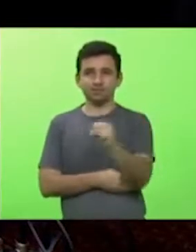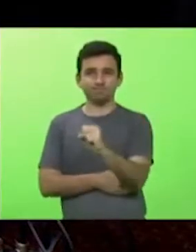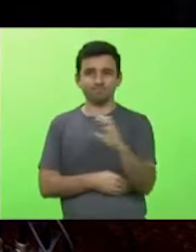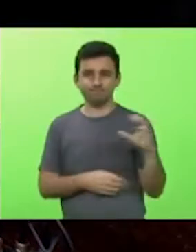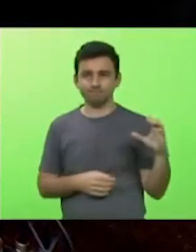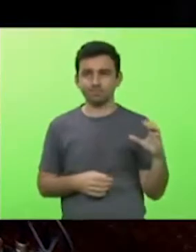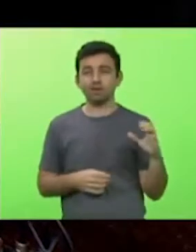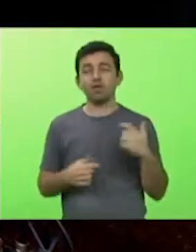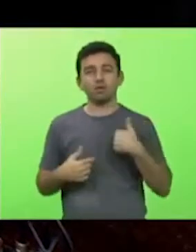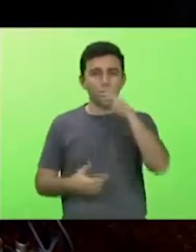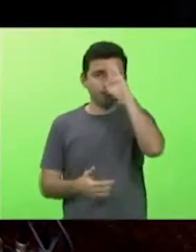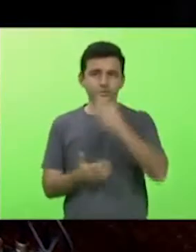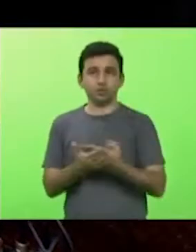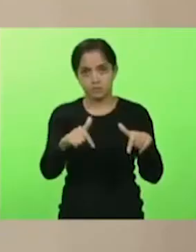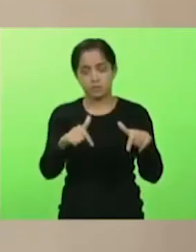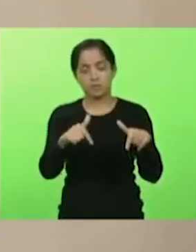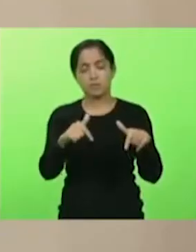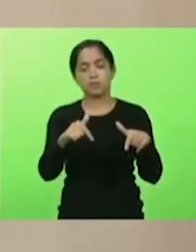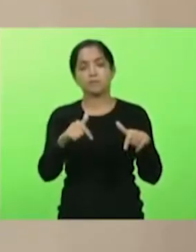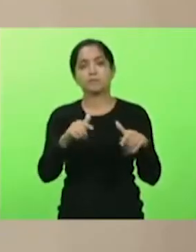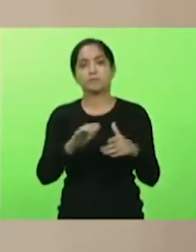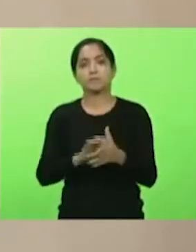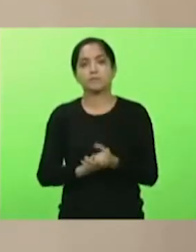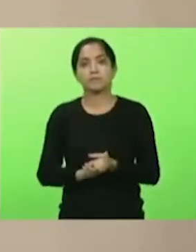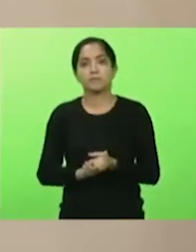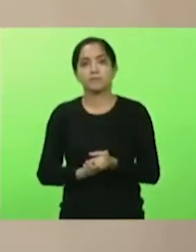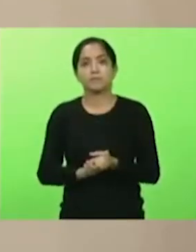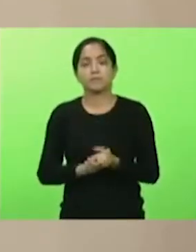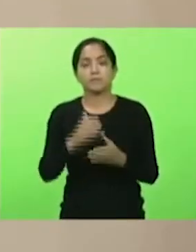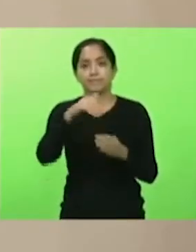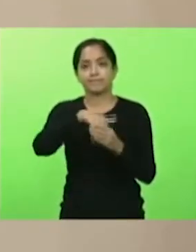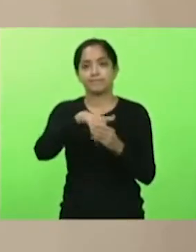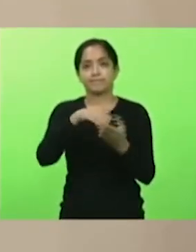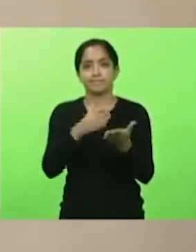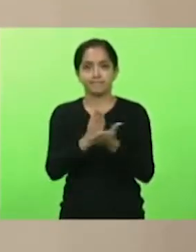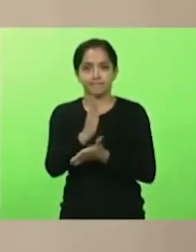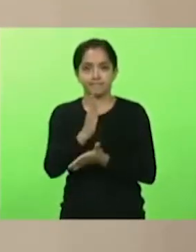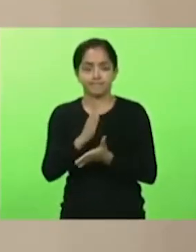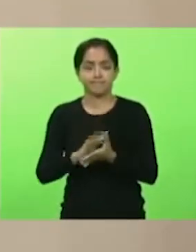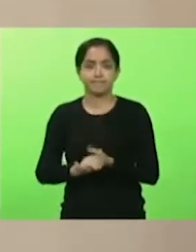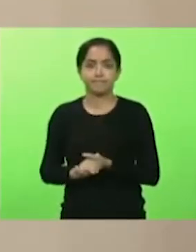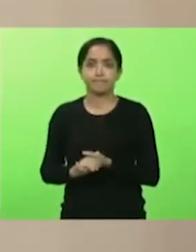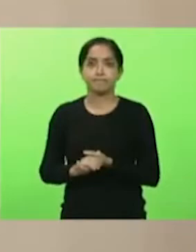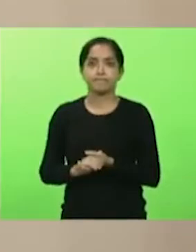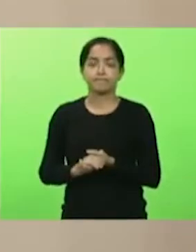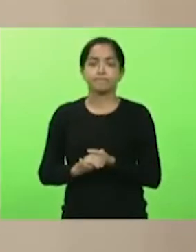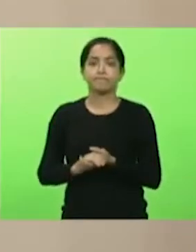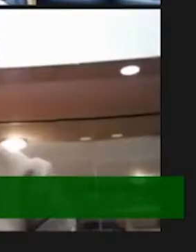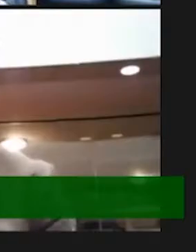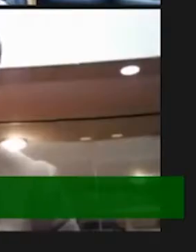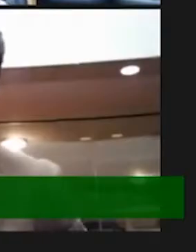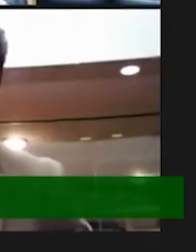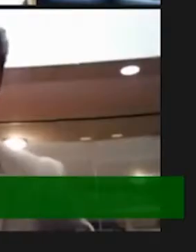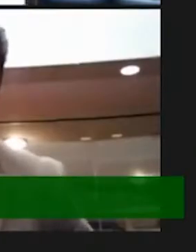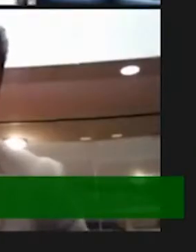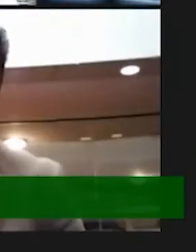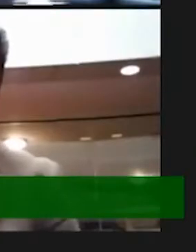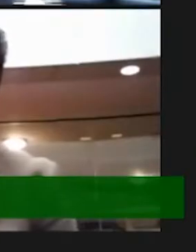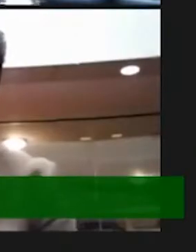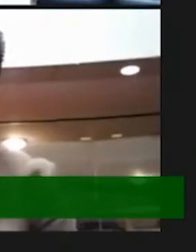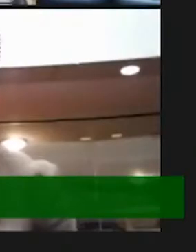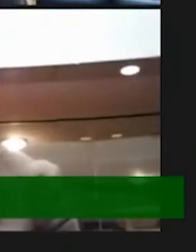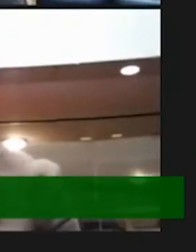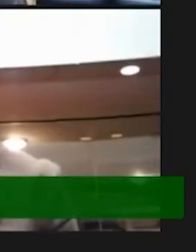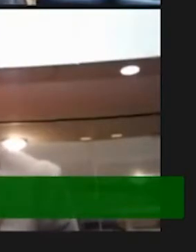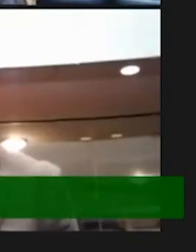sejam repassados diretamente aos municípios. Antes da votação no plenário, a matéria tramitou na Comissão de Constituição e